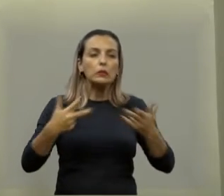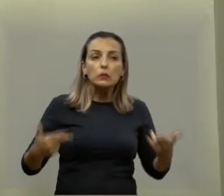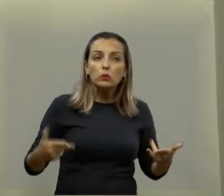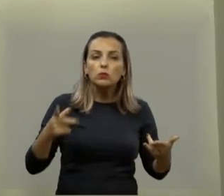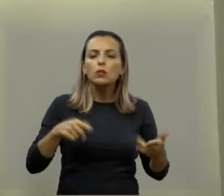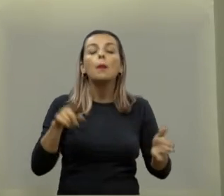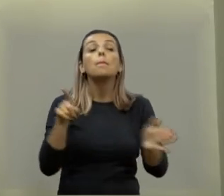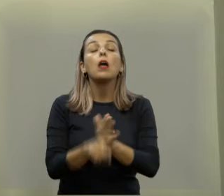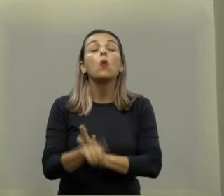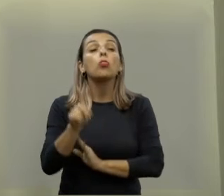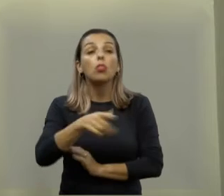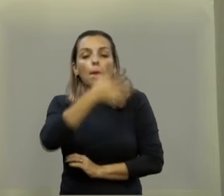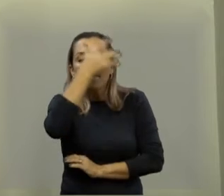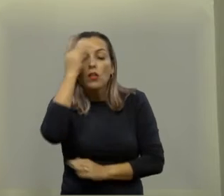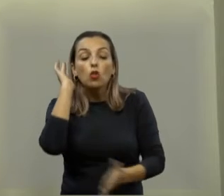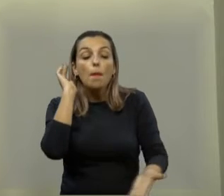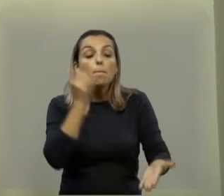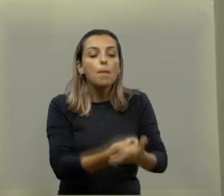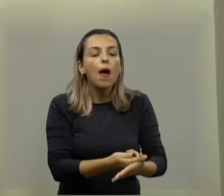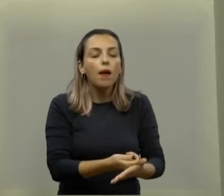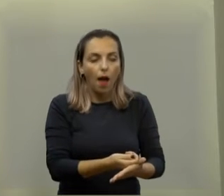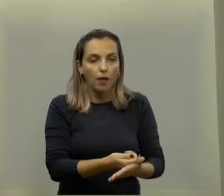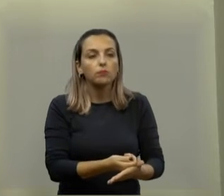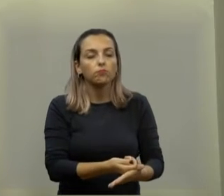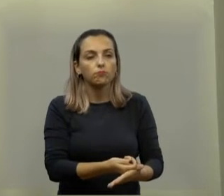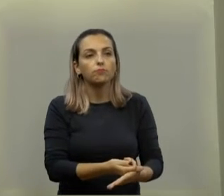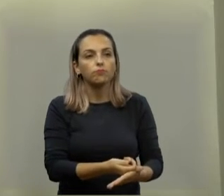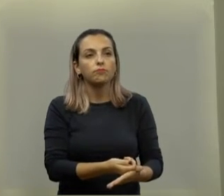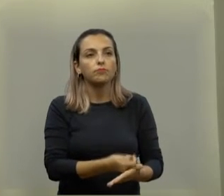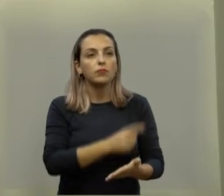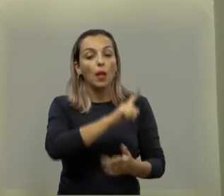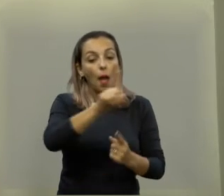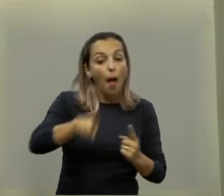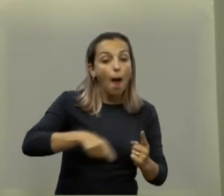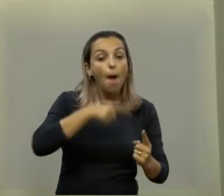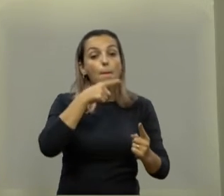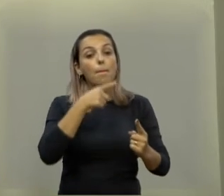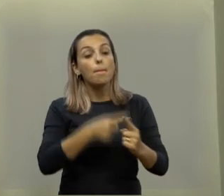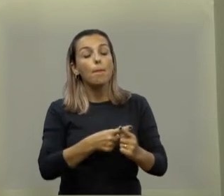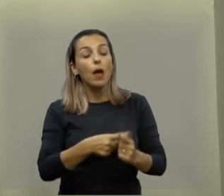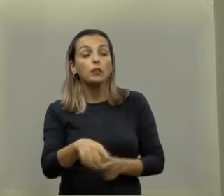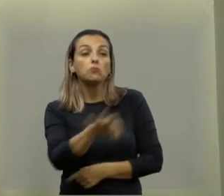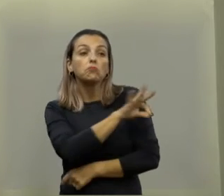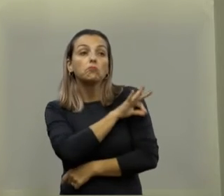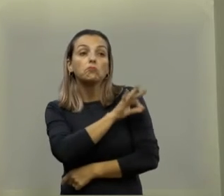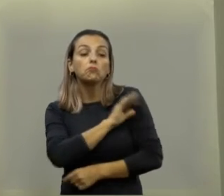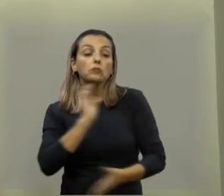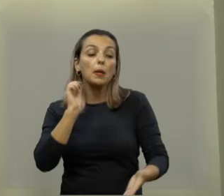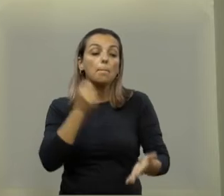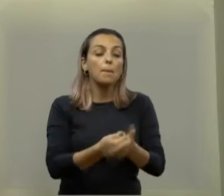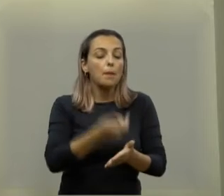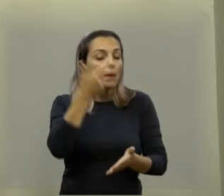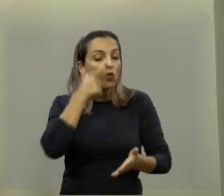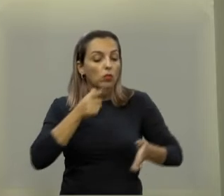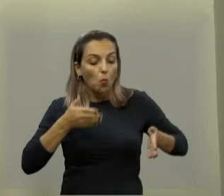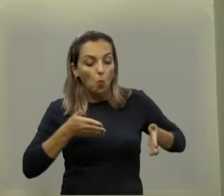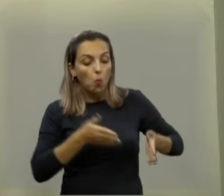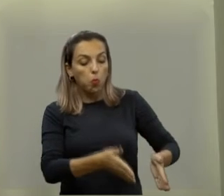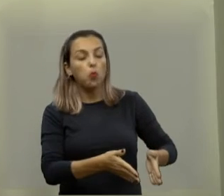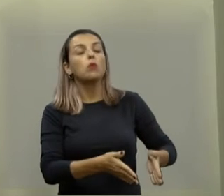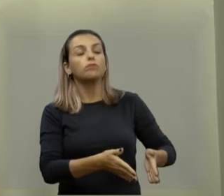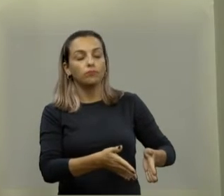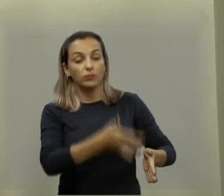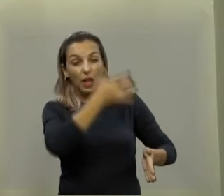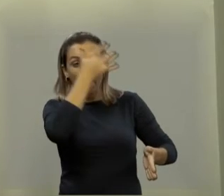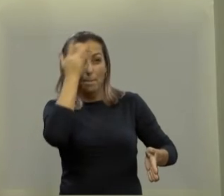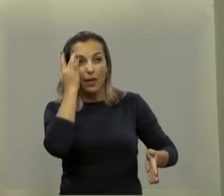querer que a pessoa Pague no momento da morte de um ente querido mais dinheiro para prefeitura para conseguir enterrar o corpo de quem certamente